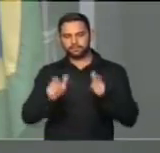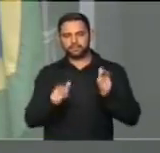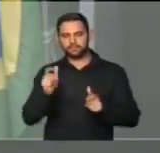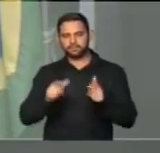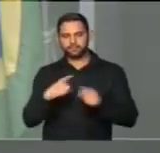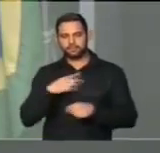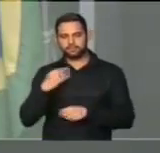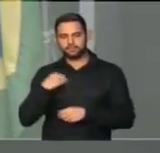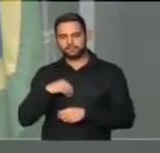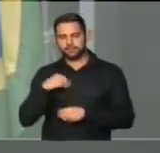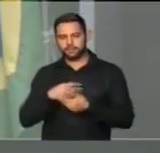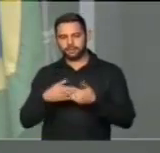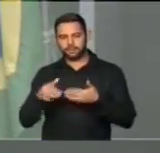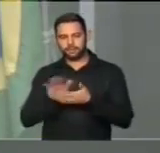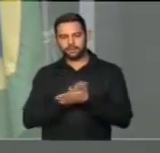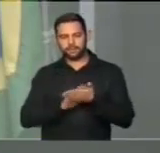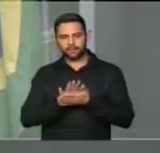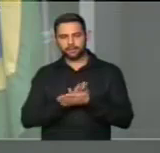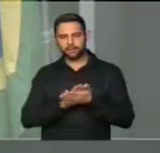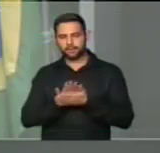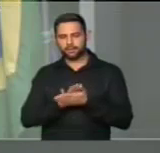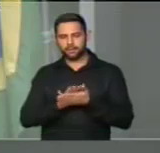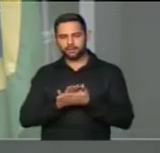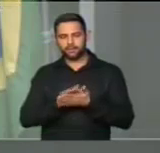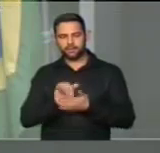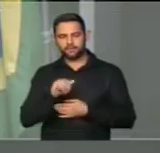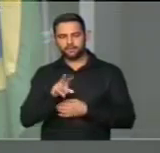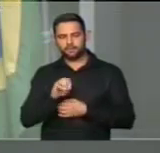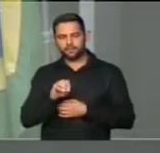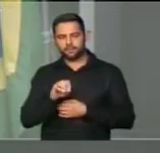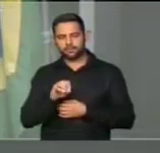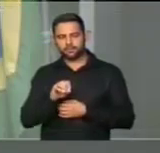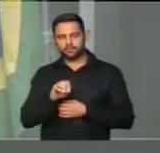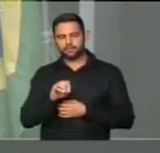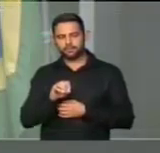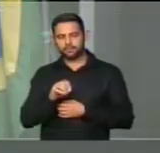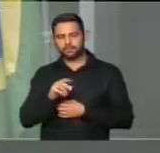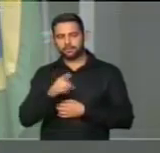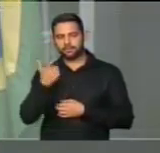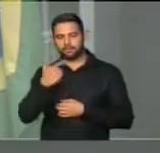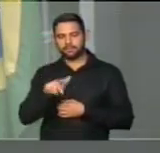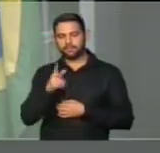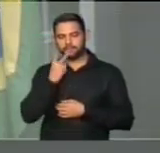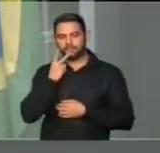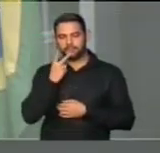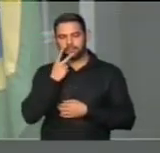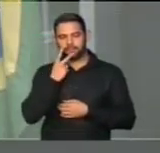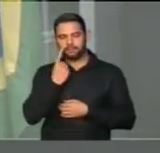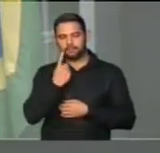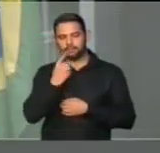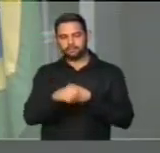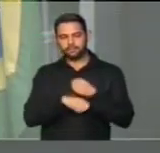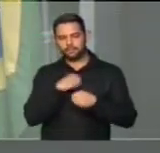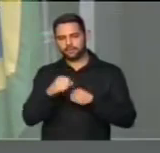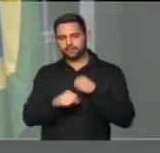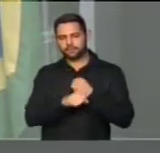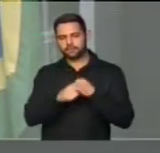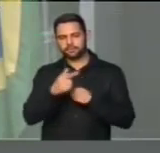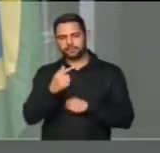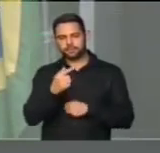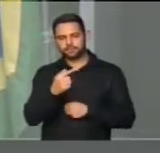ganhando rendimento de trabalho formal ou informal. Eu volto a dizer, em um ano são